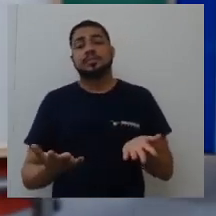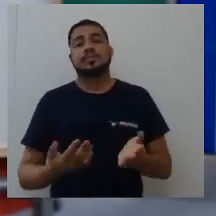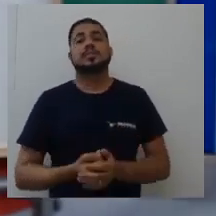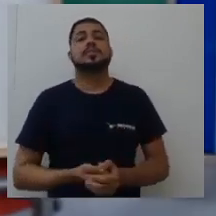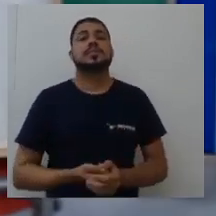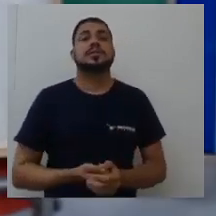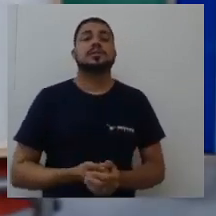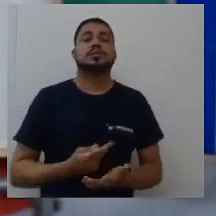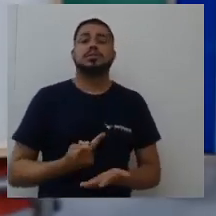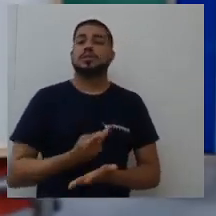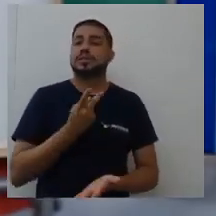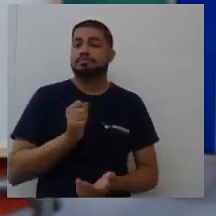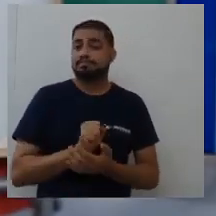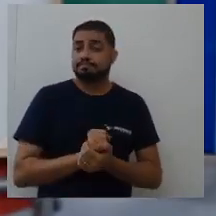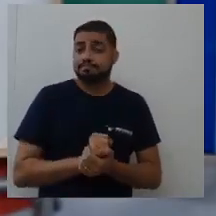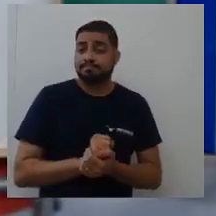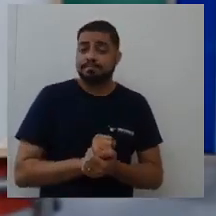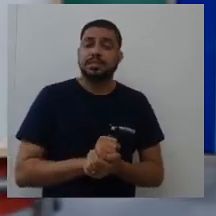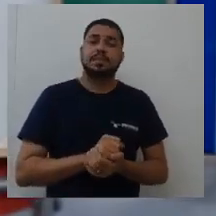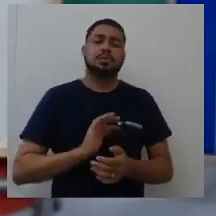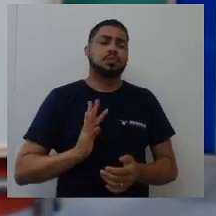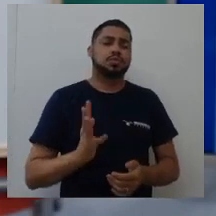acontece? Todos os números aqui, ó,